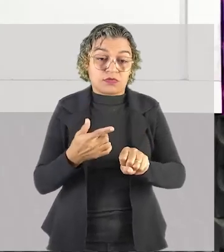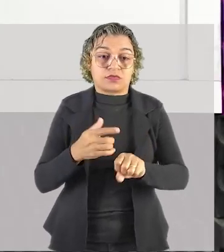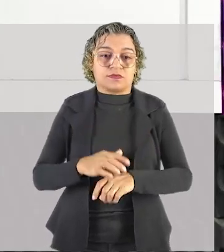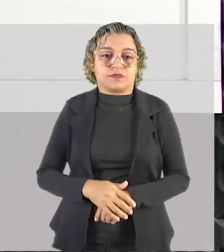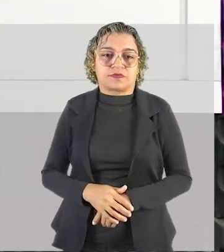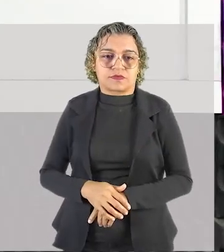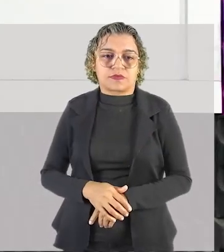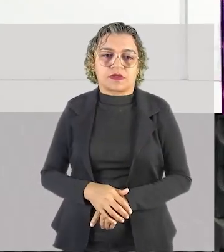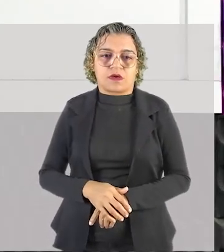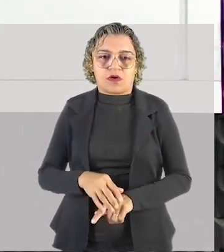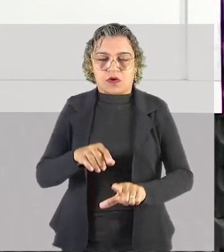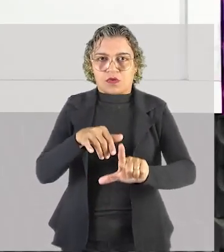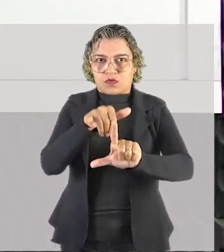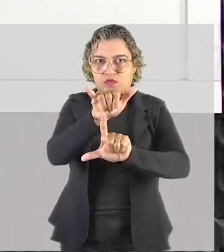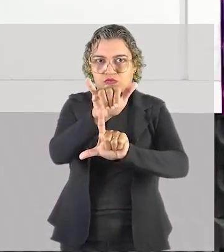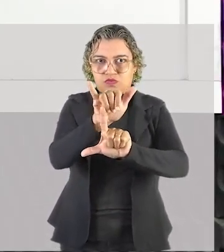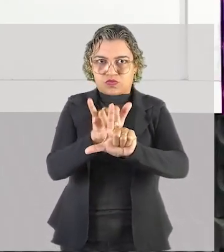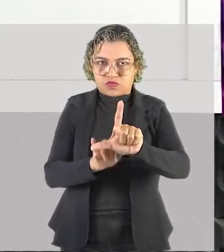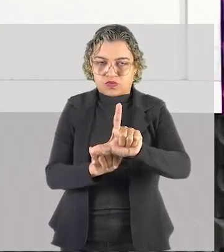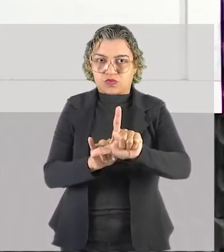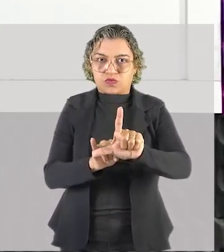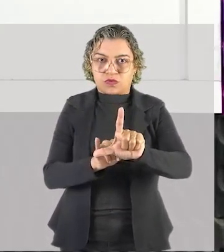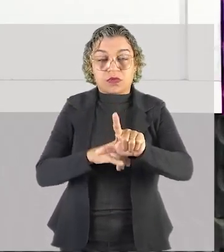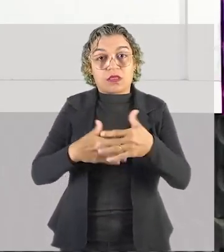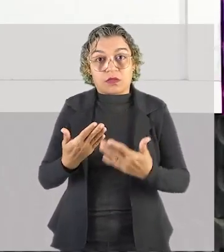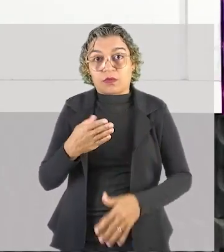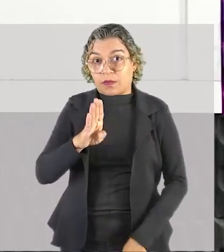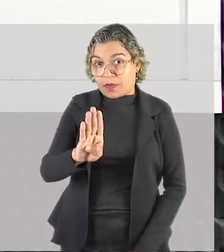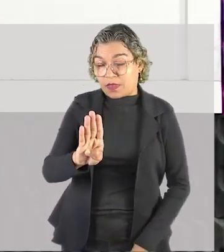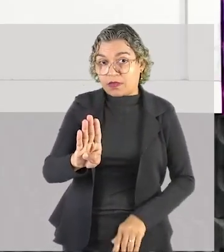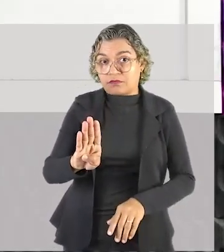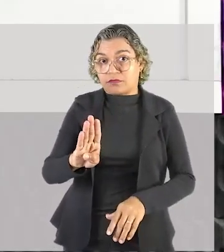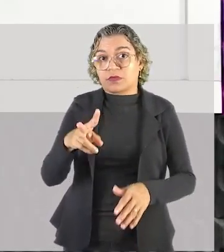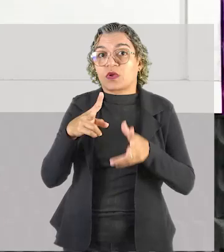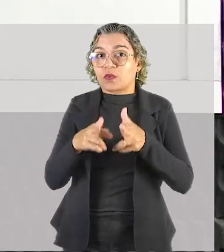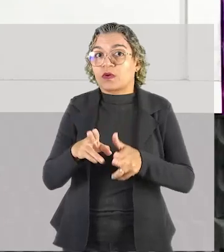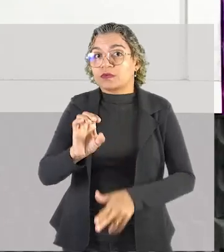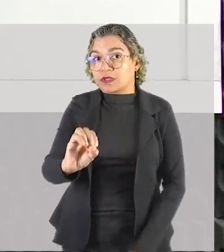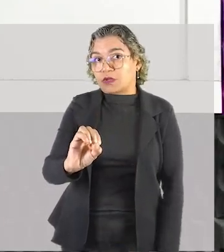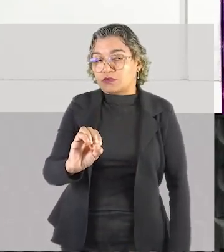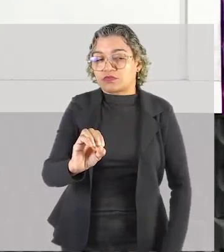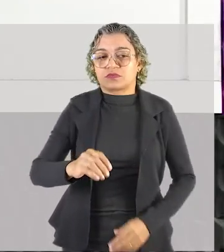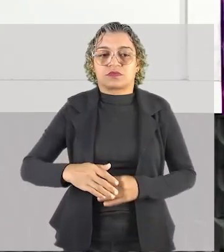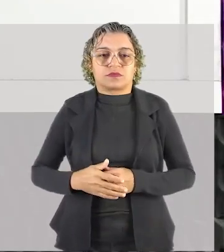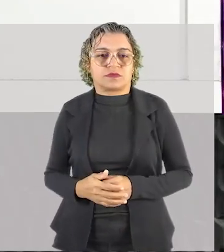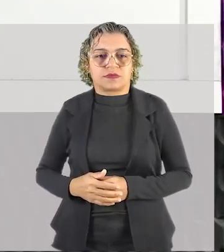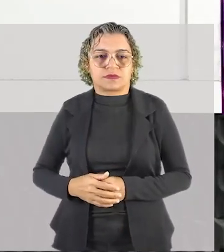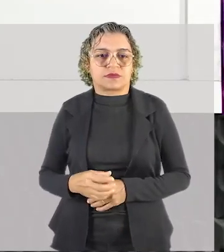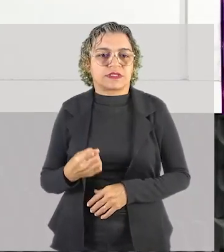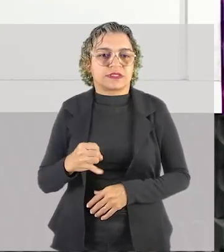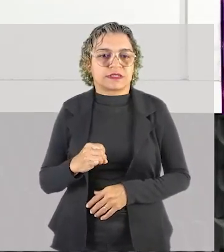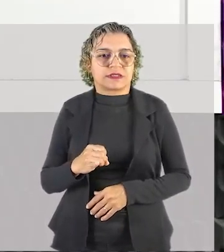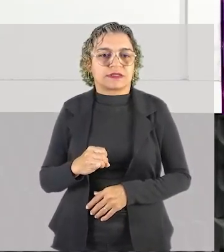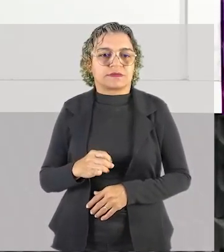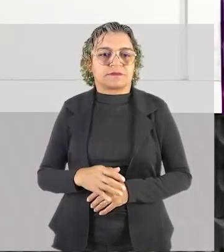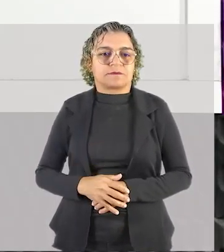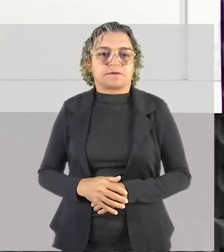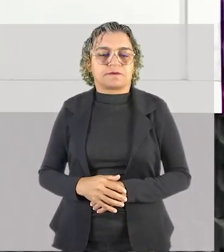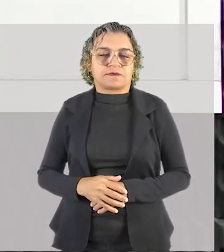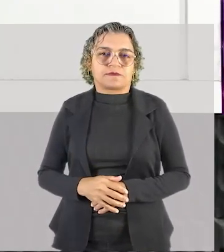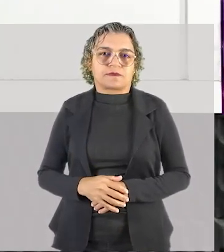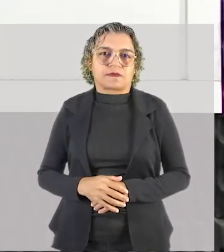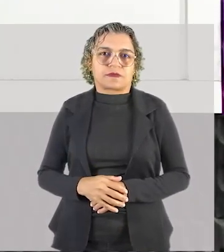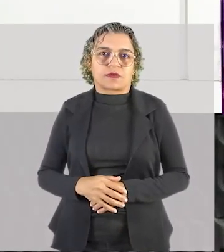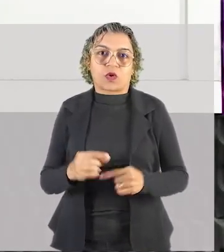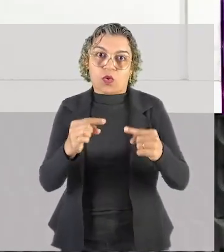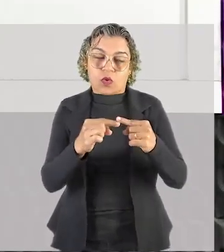ele parte aqui da origem. Então, o B é 0. Tá? Se cortasse bem aqui no 5, o B era